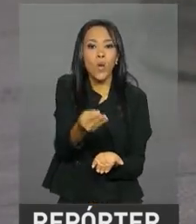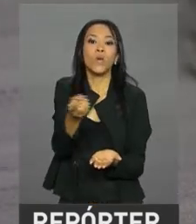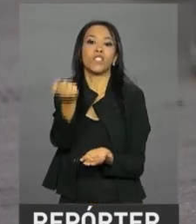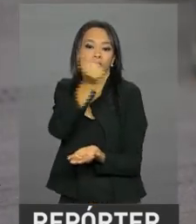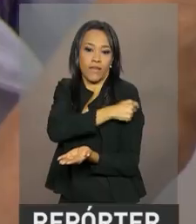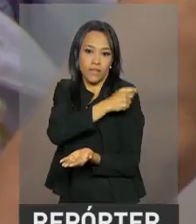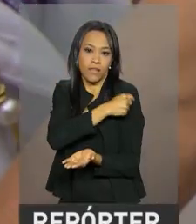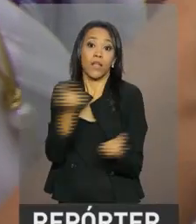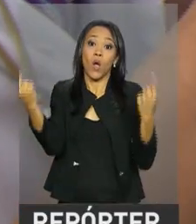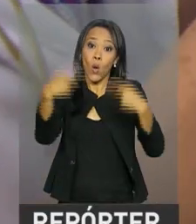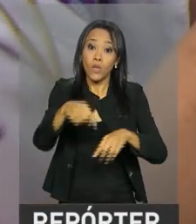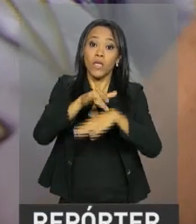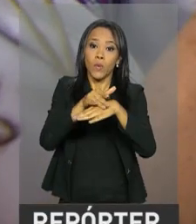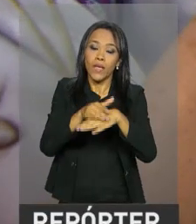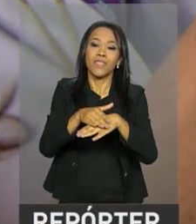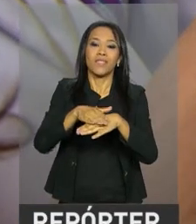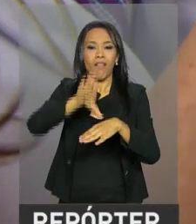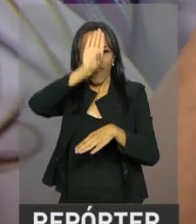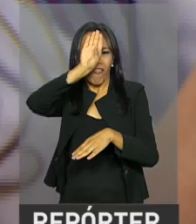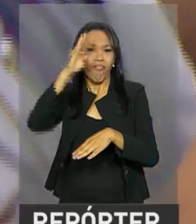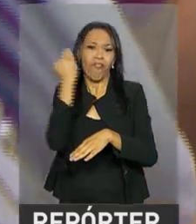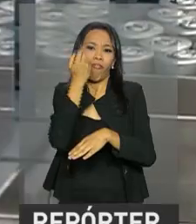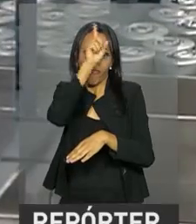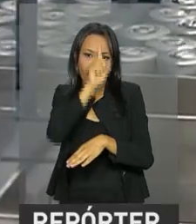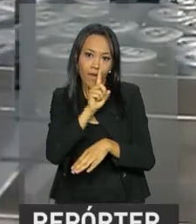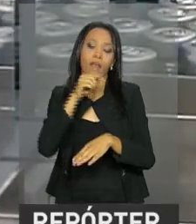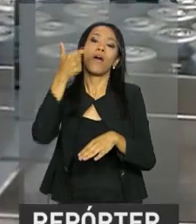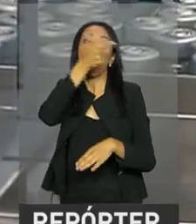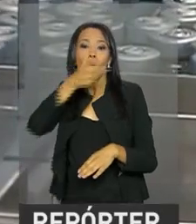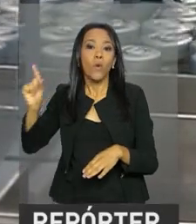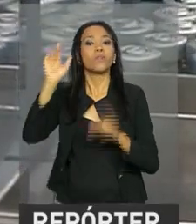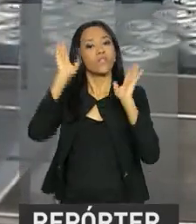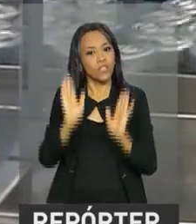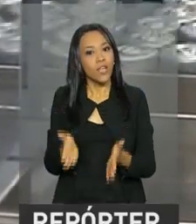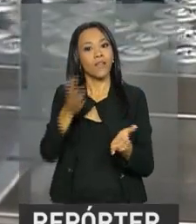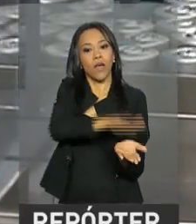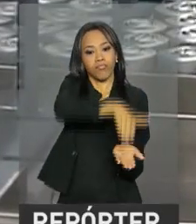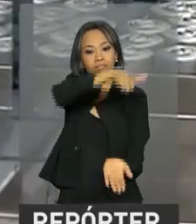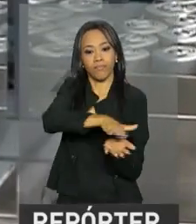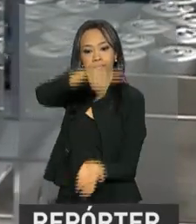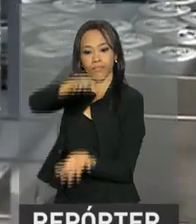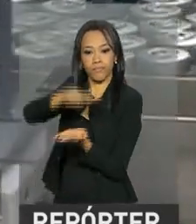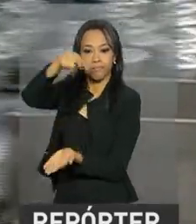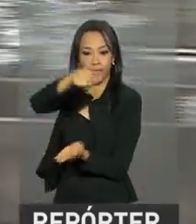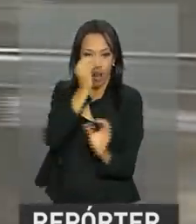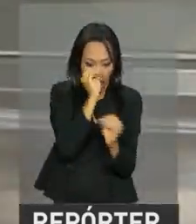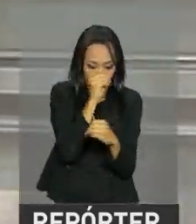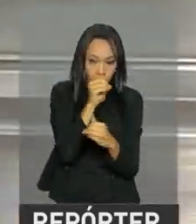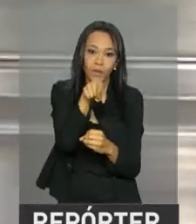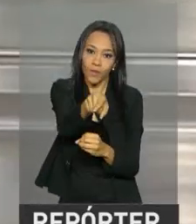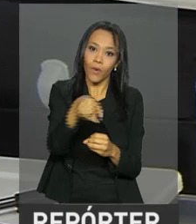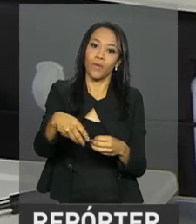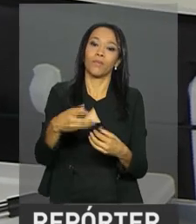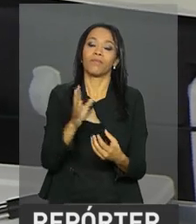amarela outras 5 milhões e 500 mil doses já estão no estoque do laboratório biomanguinhos da fundação oswaldo